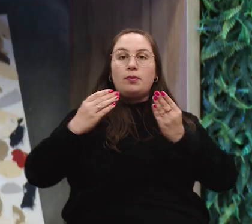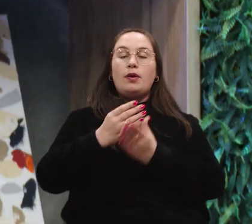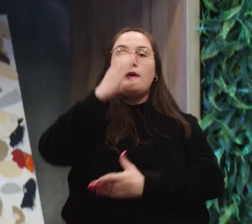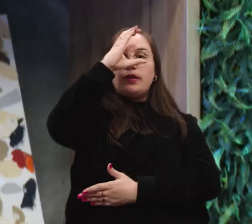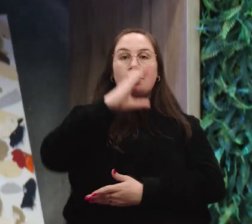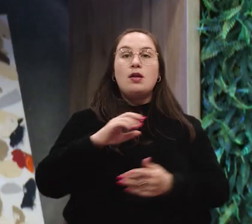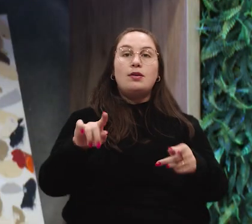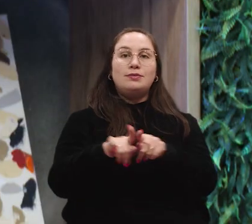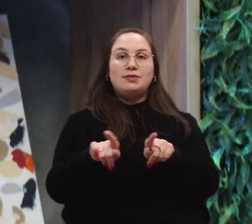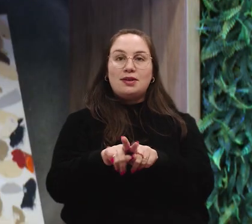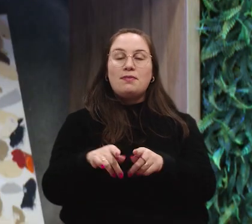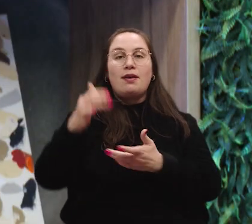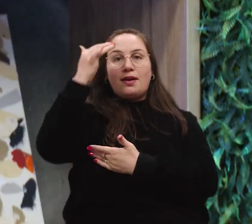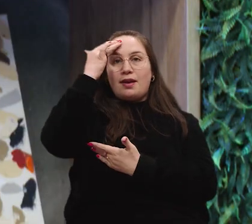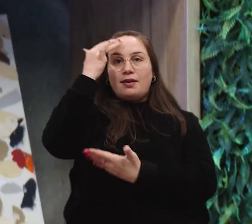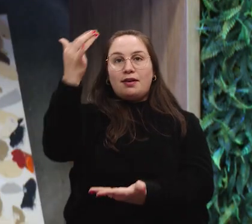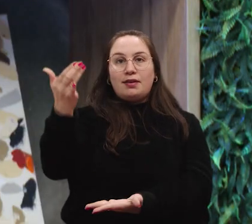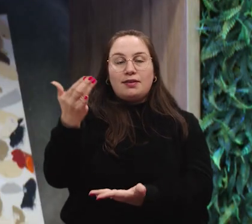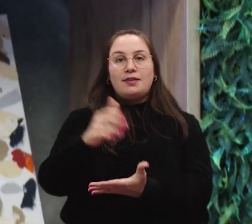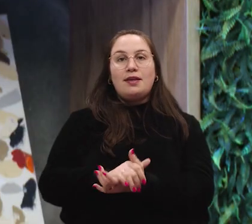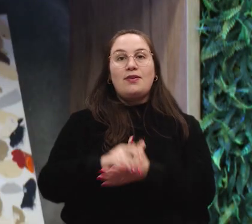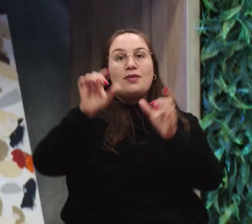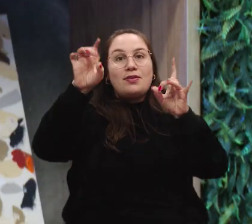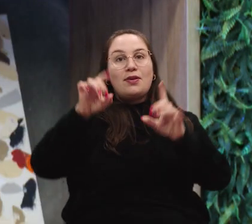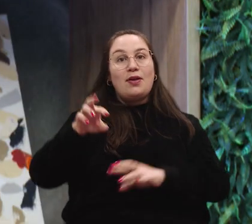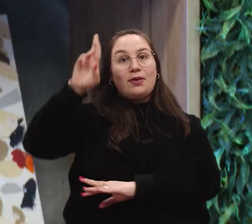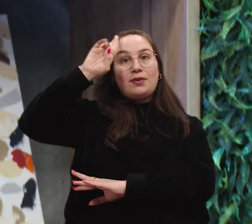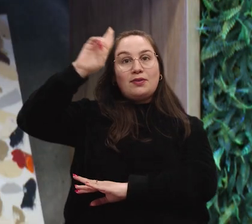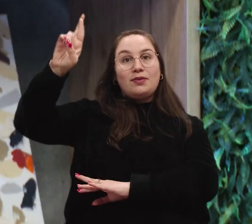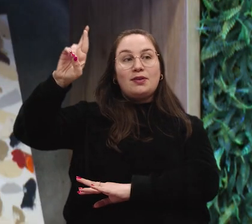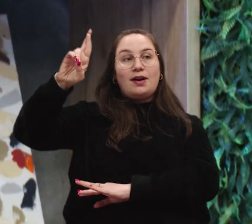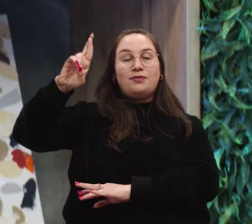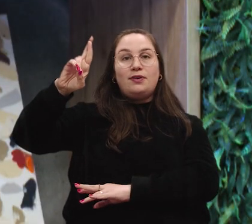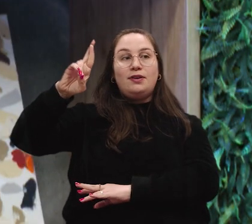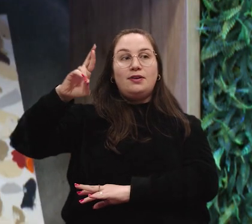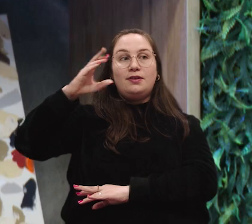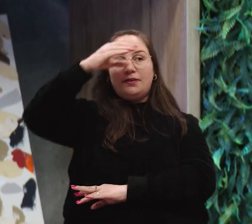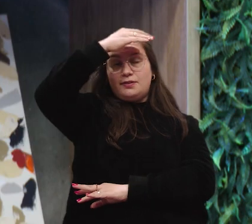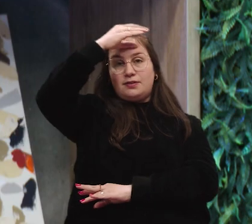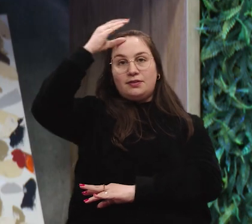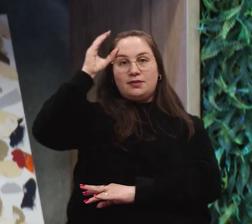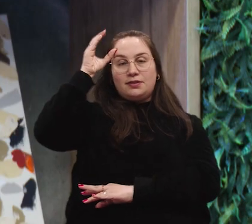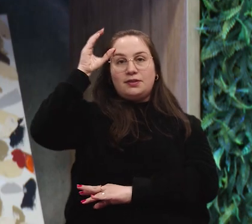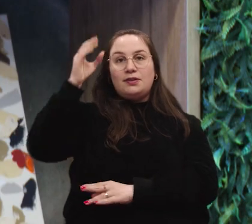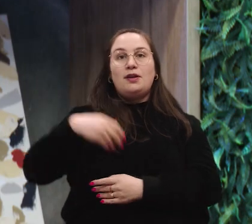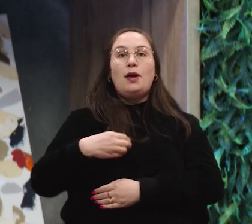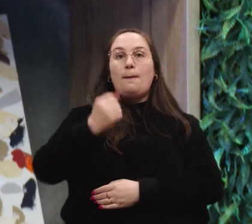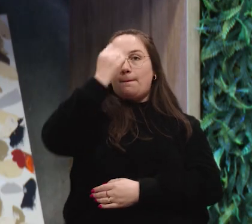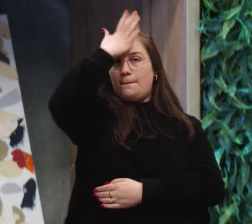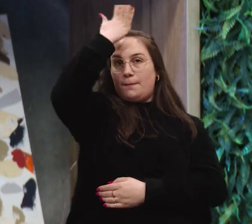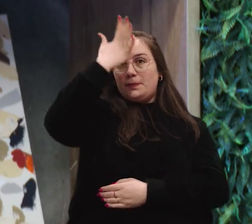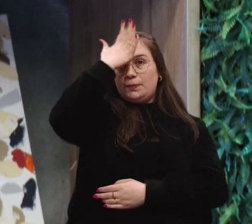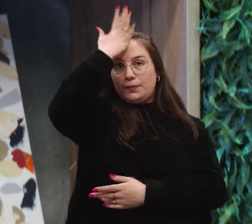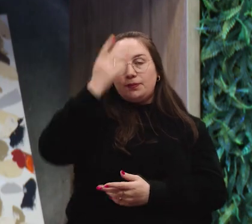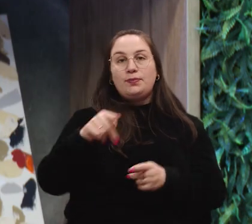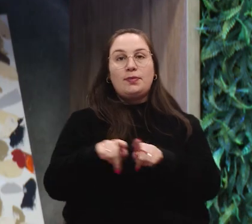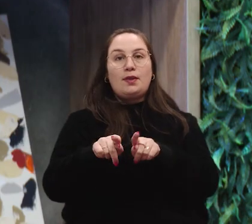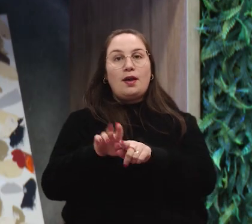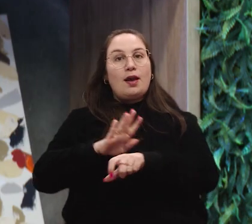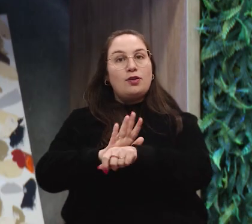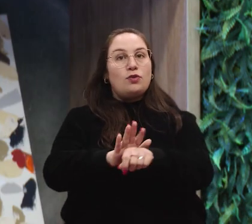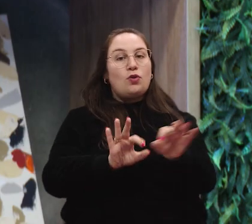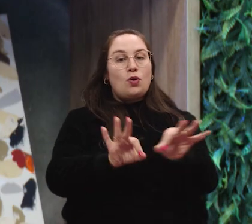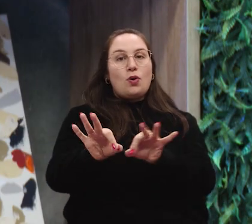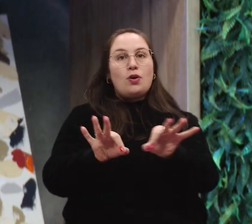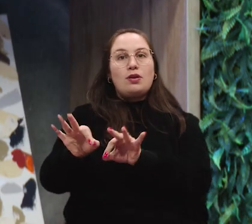de cidadania também. Agradeço especialmente ao nosso diretor, Rafa, que está aqui na escuta, o Marcelo Oliveira, então, também, que nos